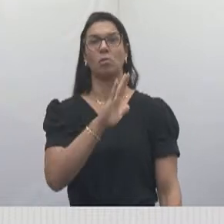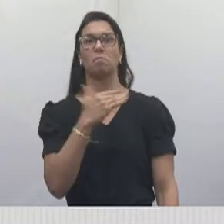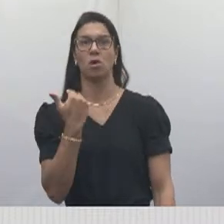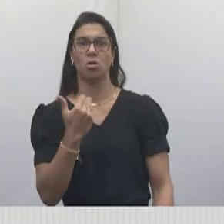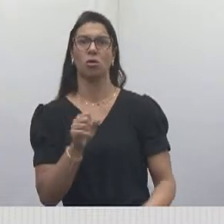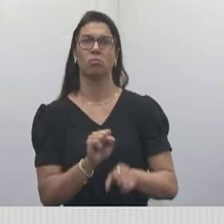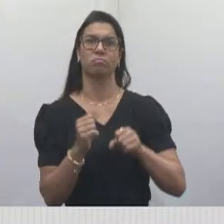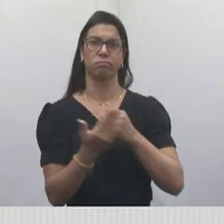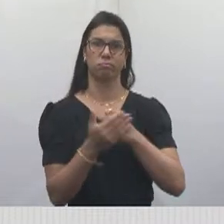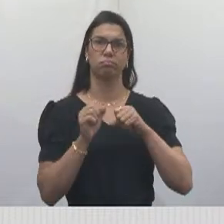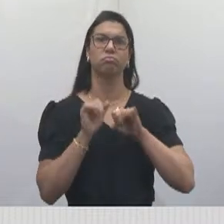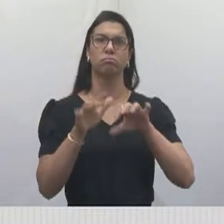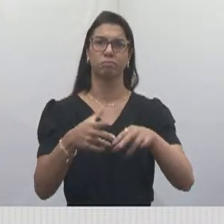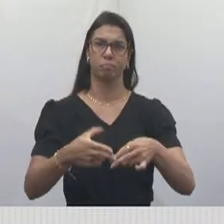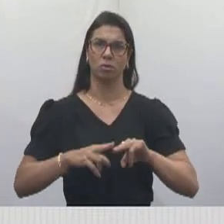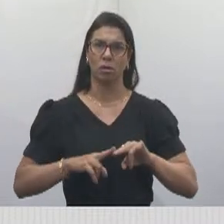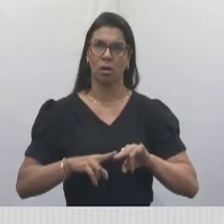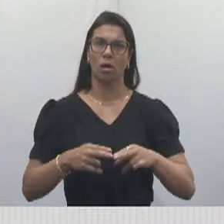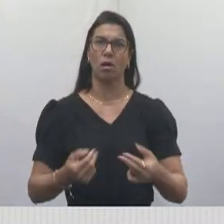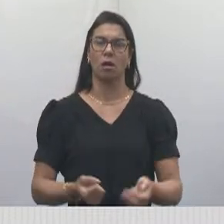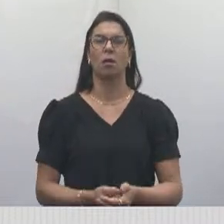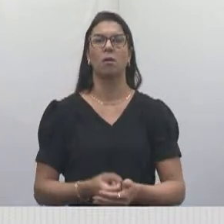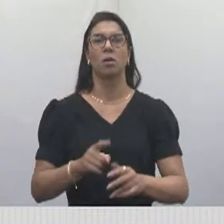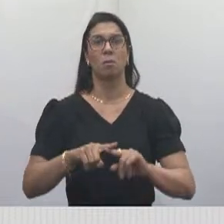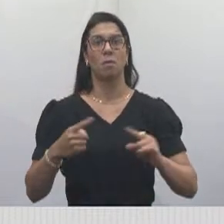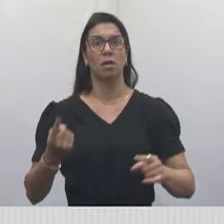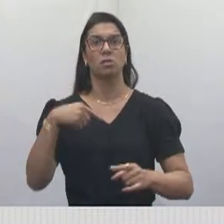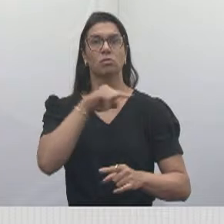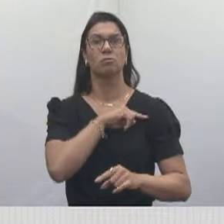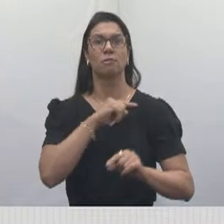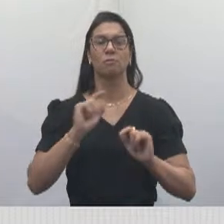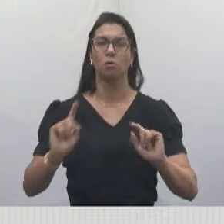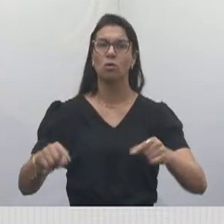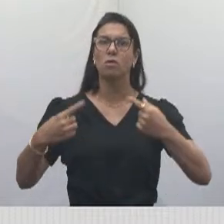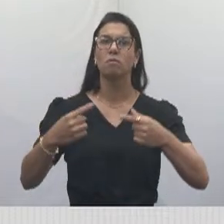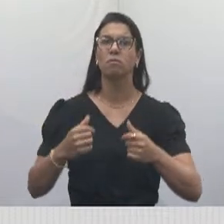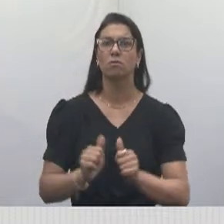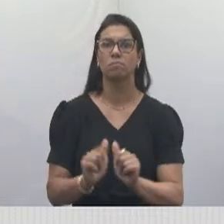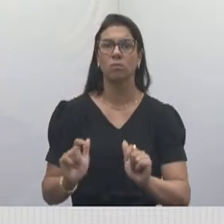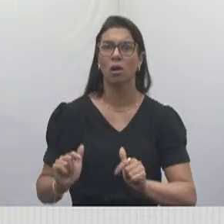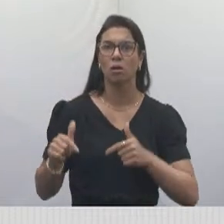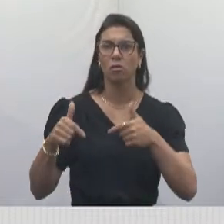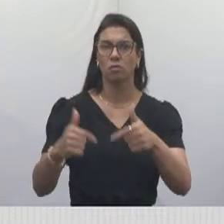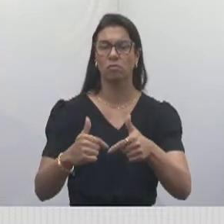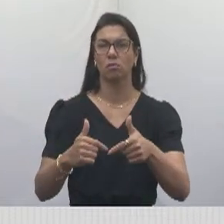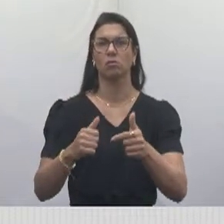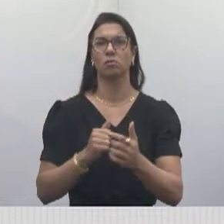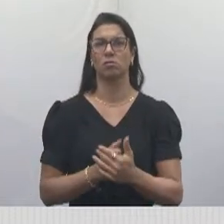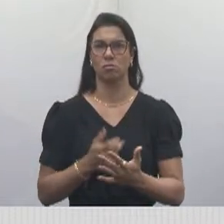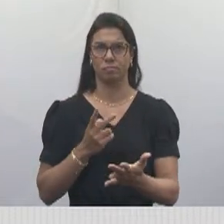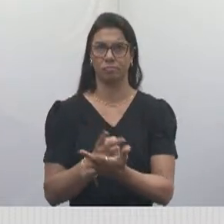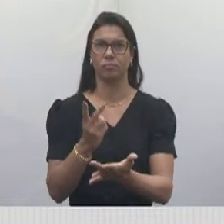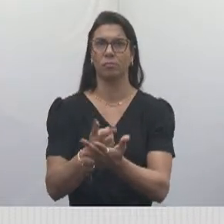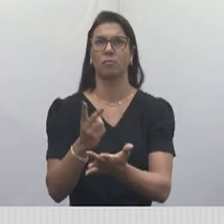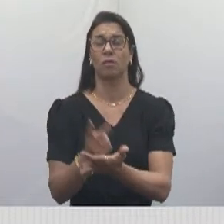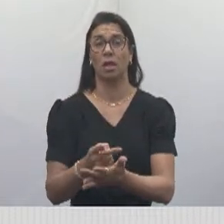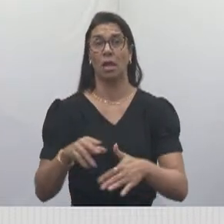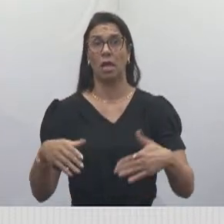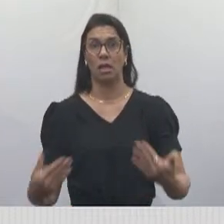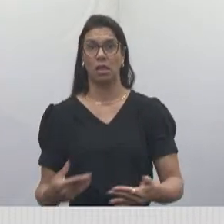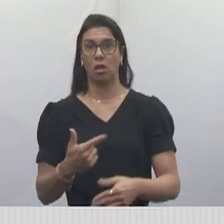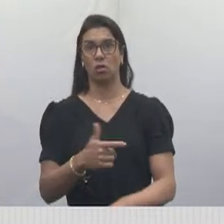a Covid e os desafios que essa epidemia causou. E registre-se mais uma vez, enquanto